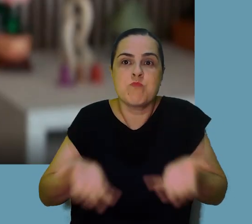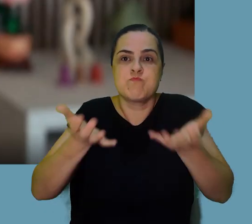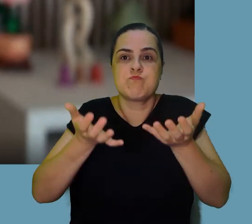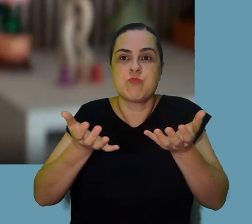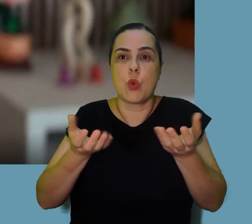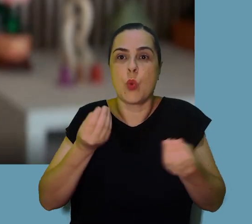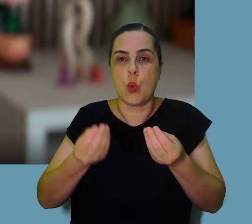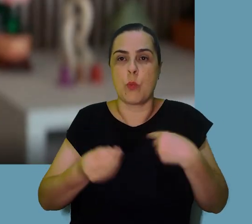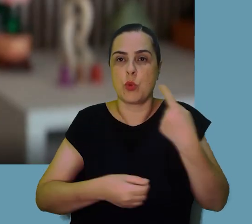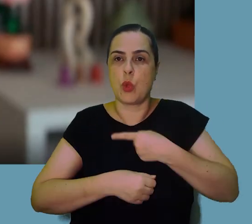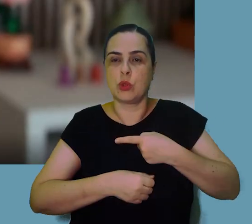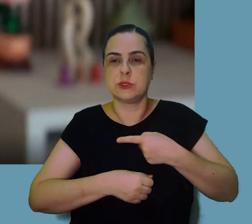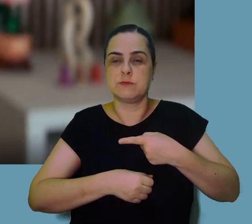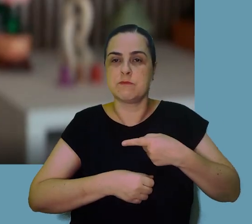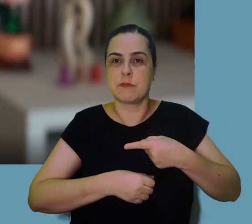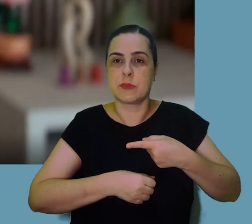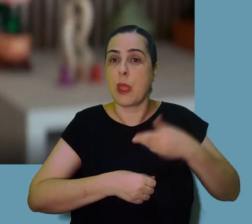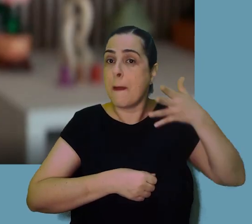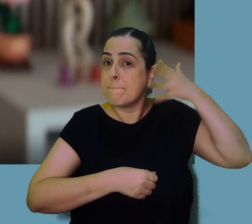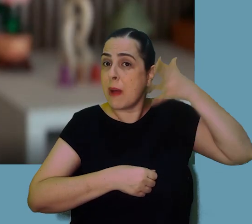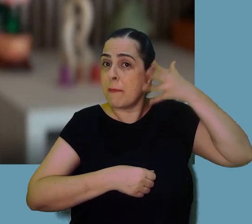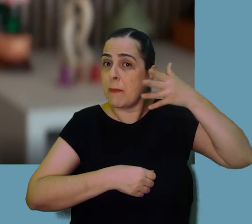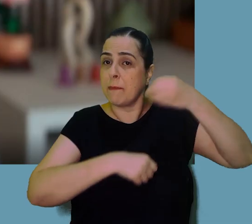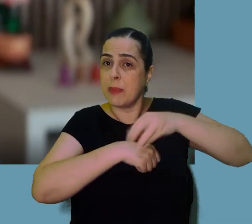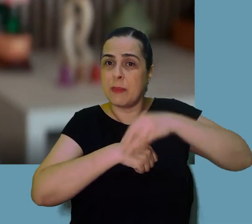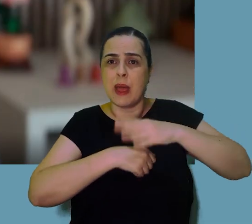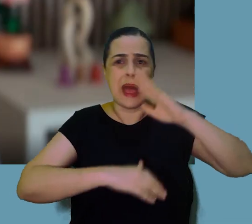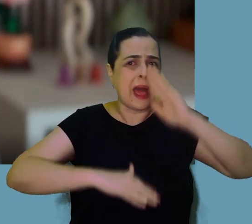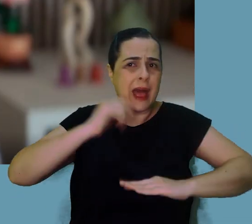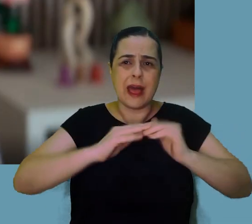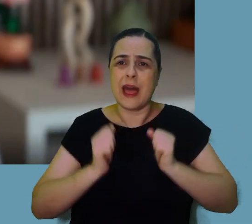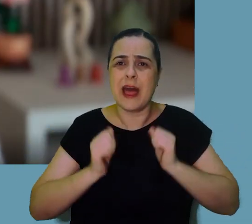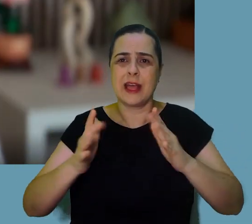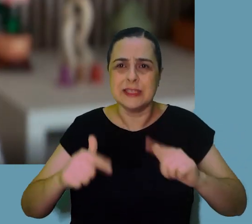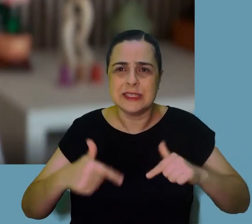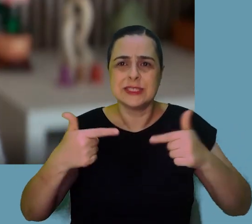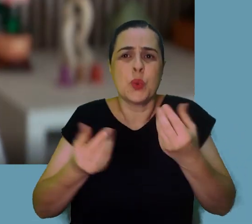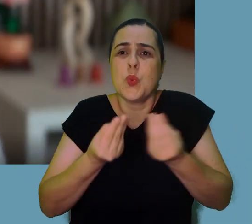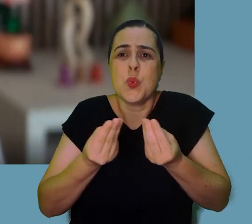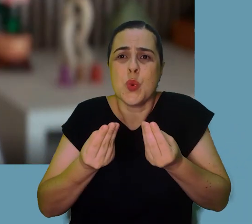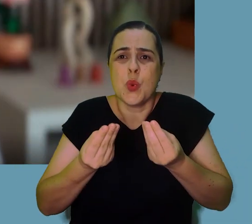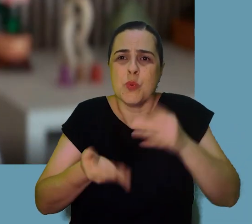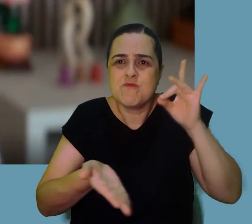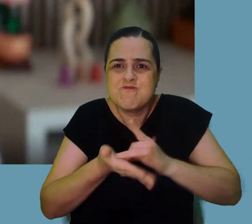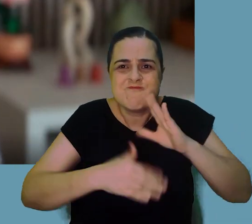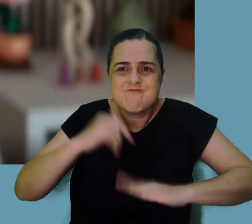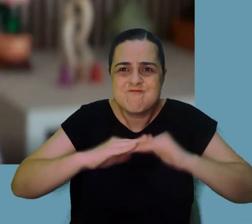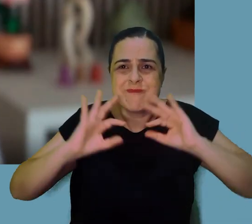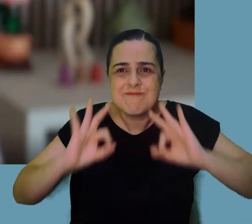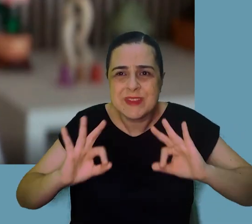discurso, colocar ele em ação para que isso aconteça? O que você pode dizer? Eu acho que você